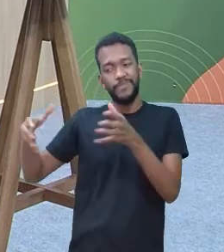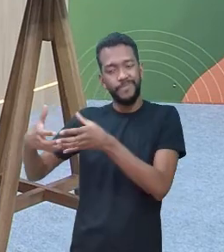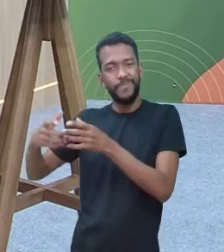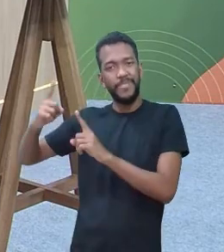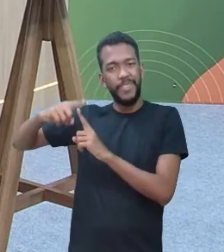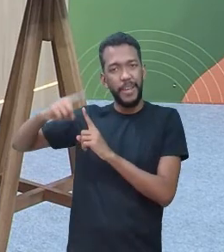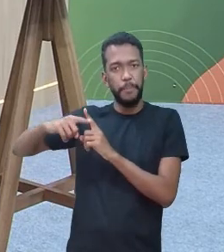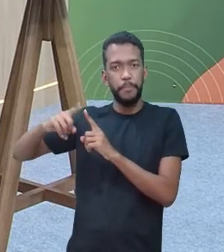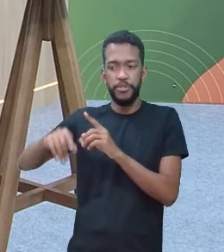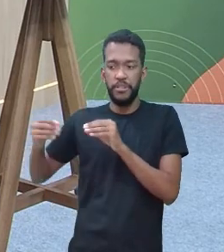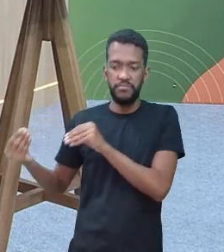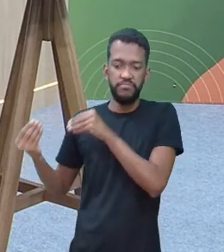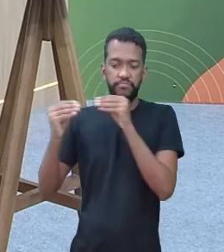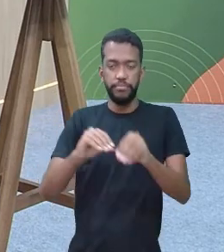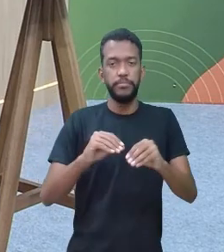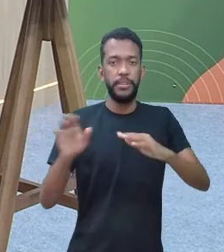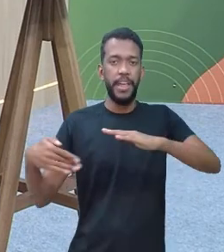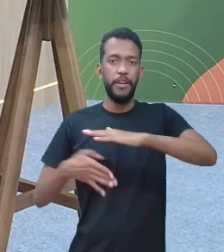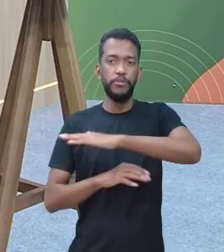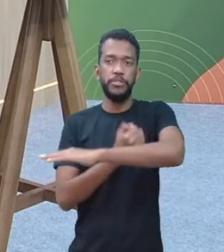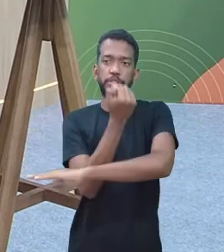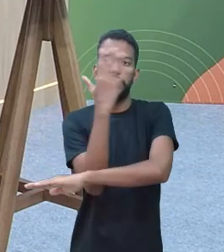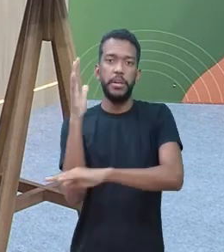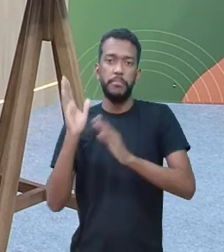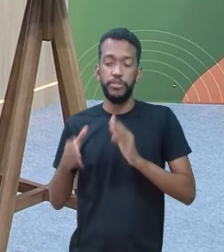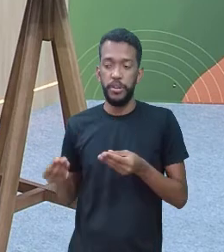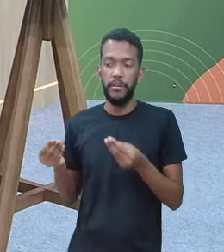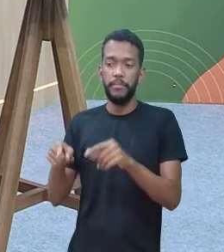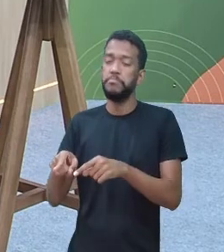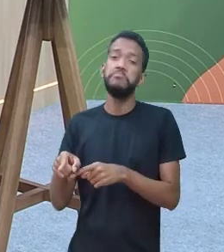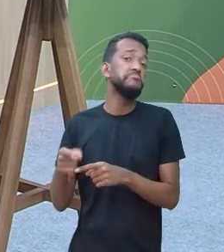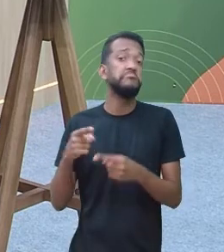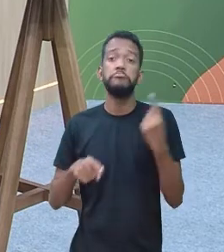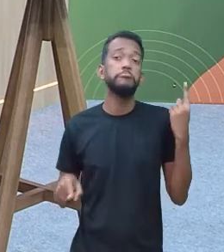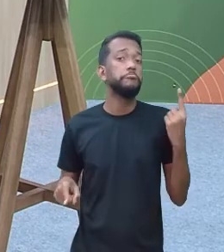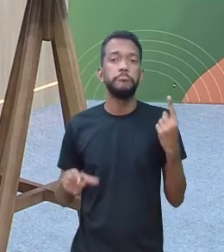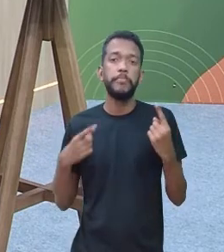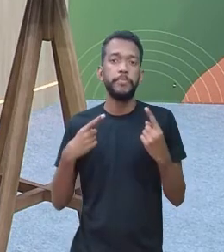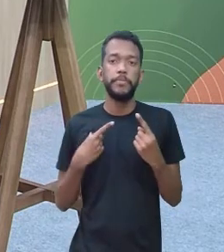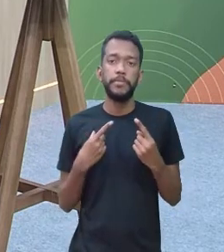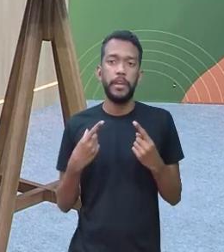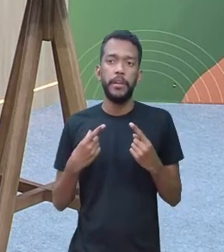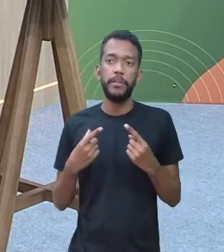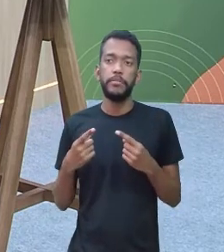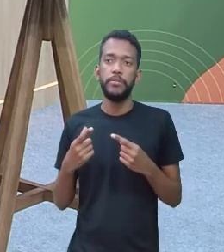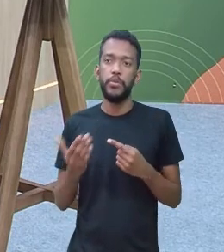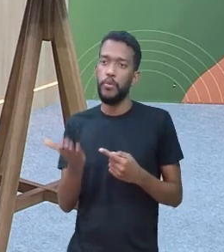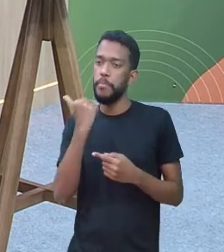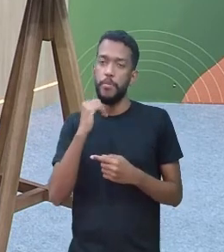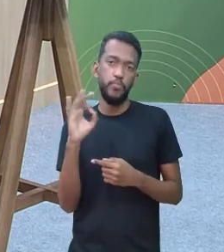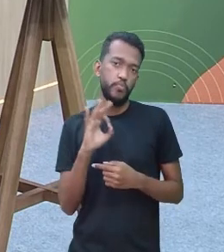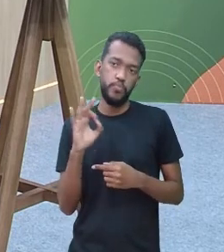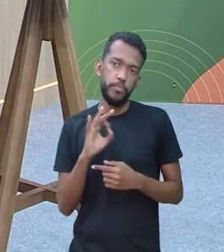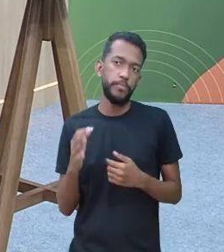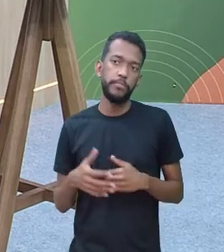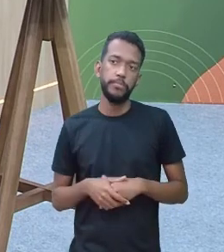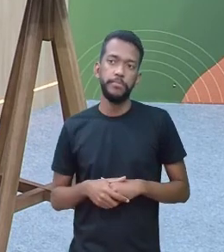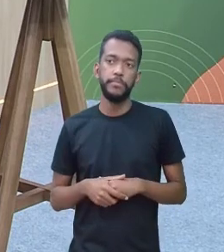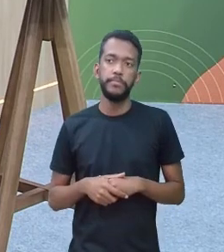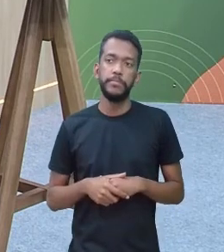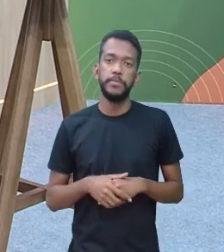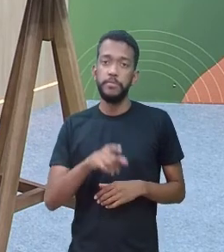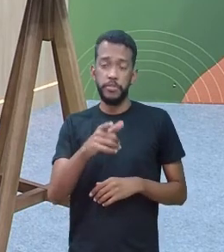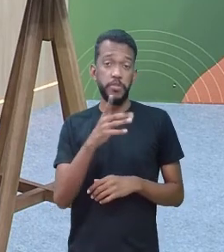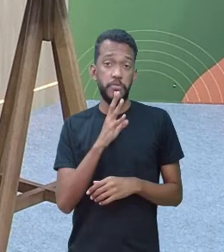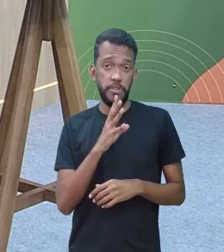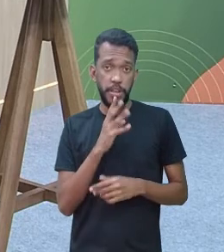é introduzida em um ecossistema, em um ambiente, onde ela não tem um predador. Seria uma boa resposta. Você